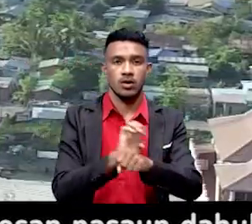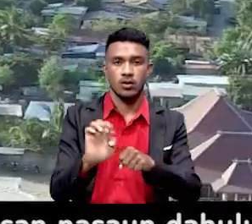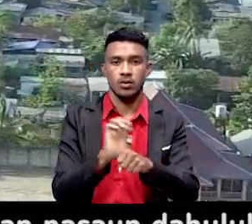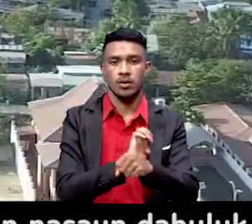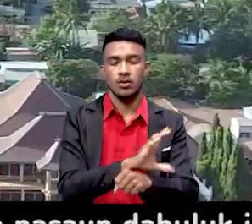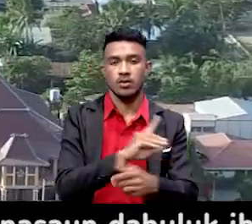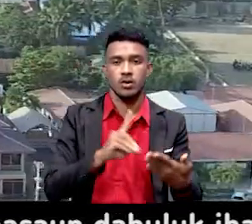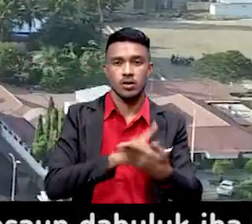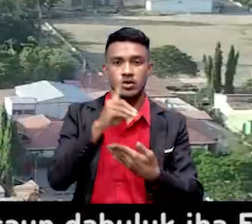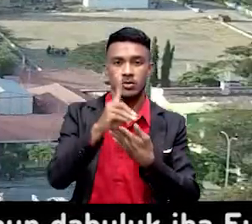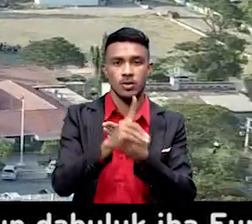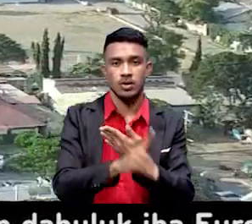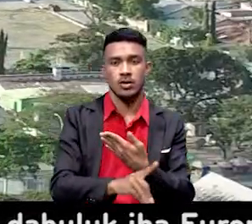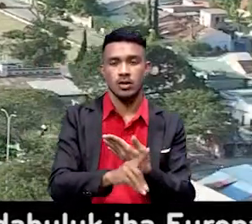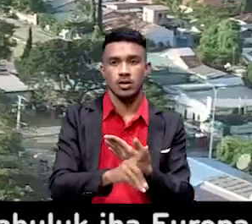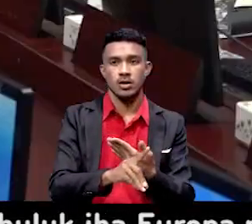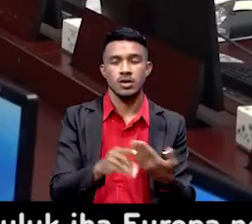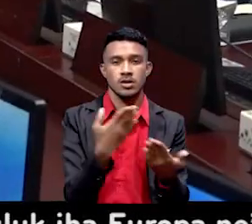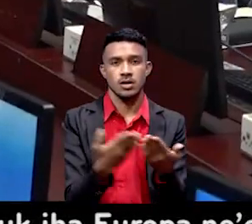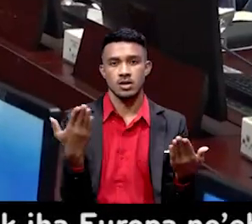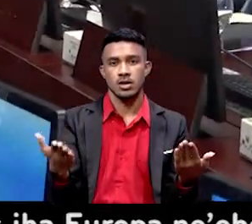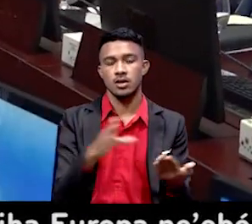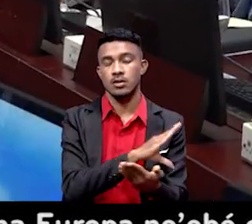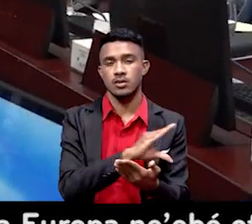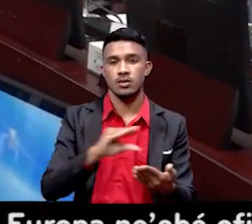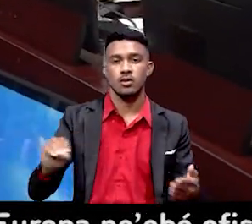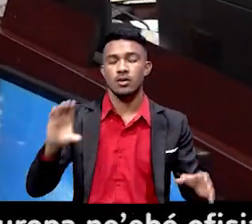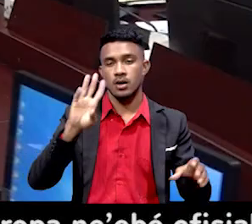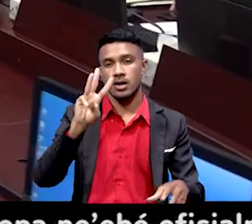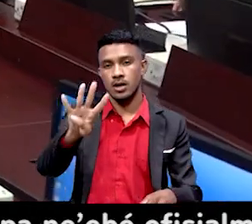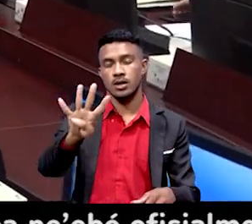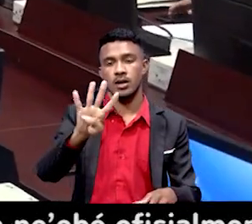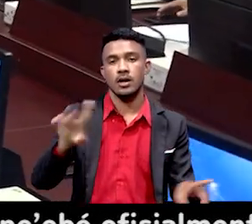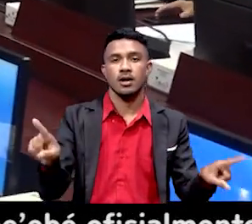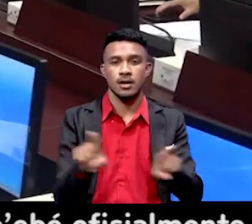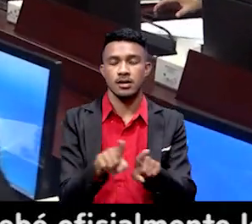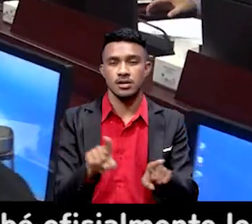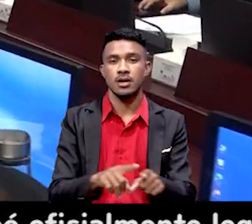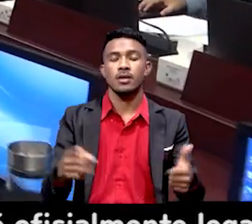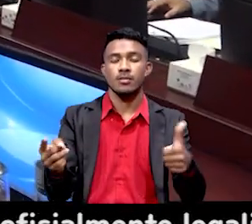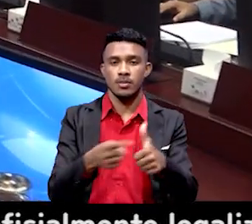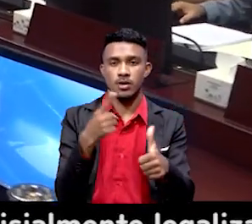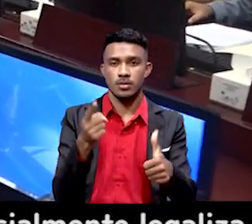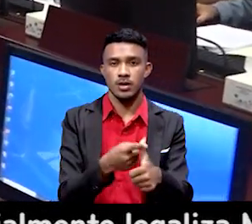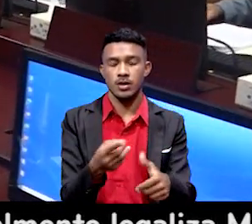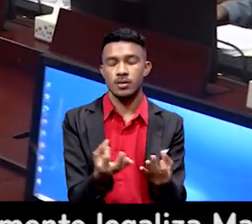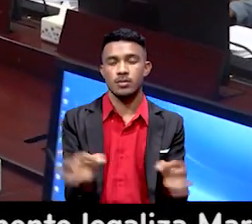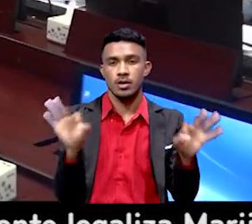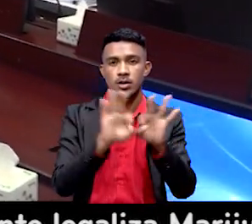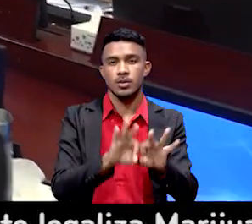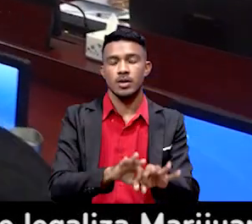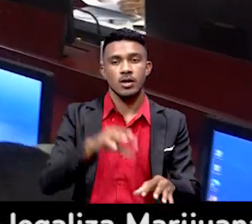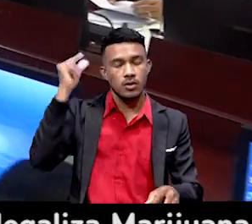no desenvolvimento infraestrutura. Pilar Hat Nehotu, Saihanesan Prioridade Sira Iha Mandato,